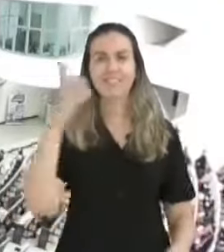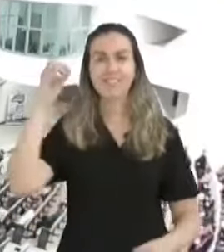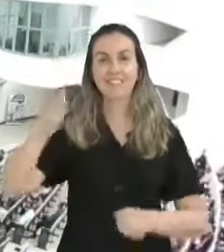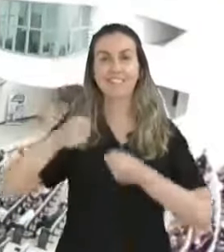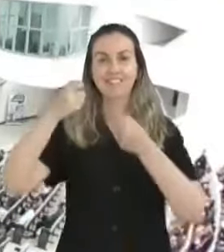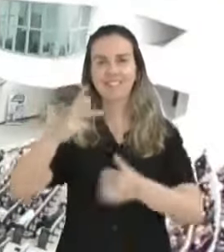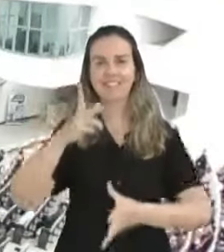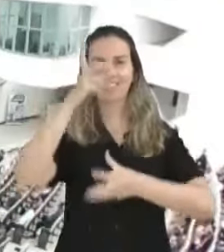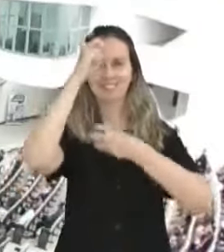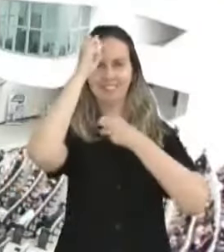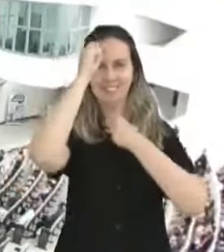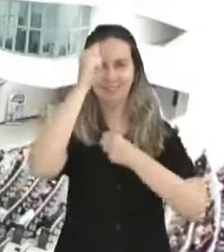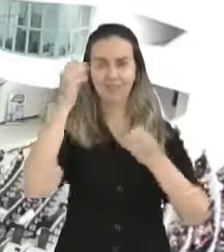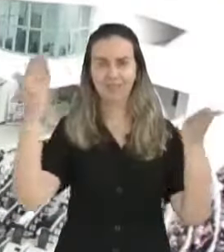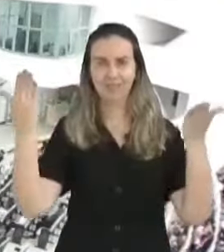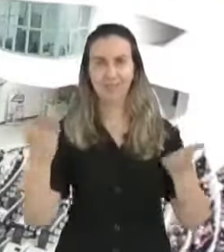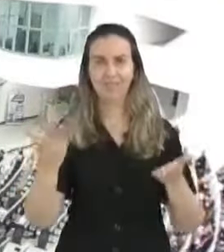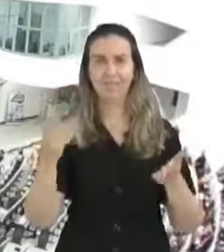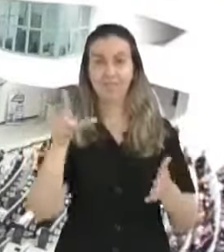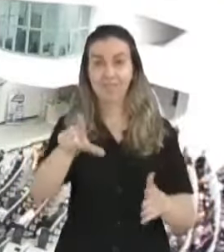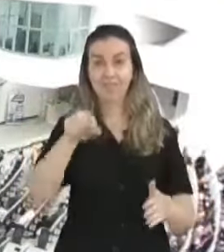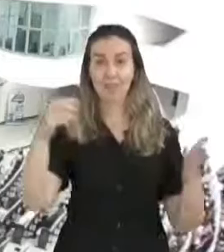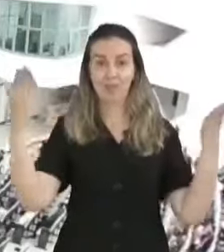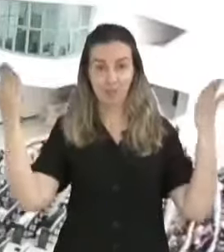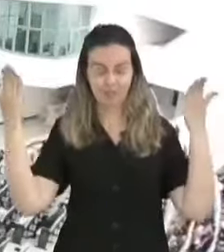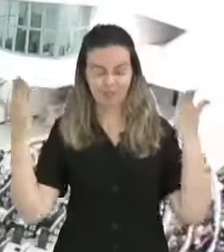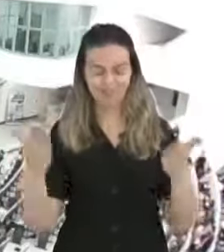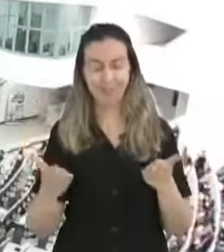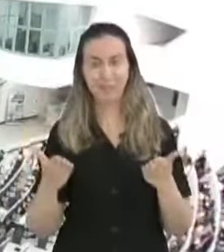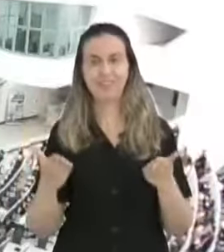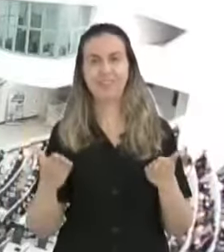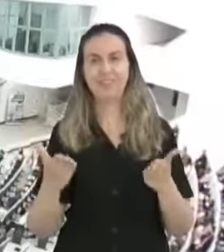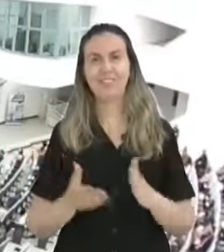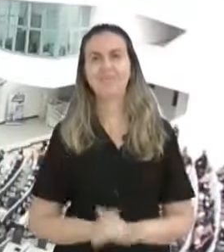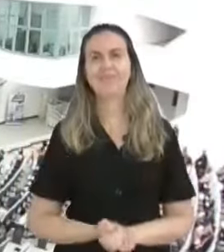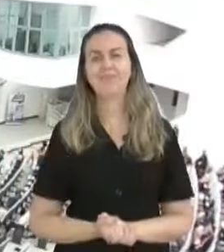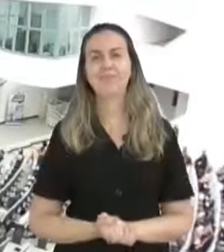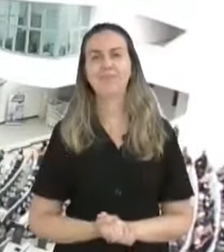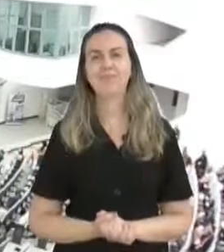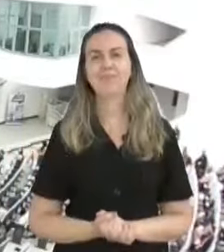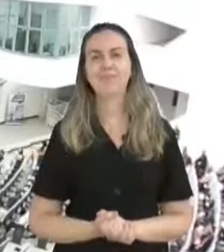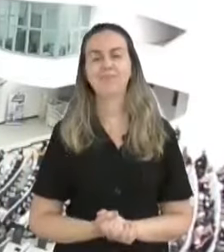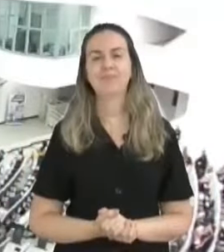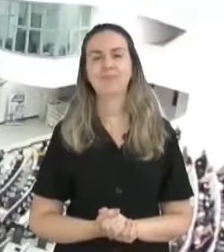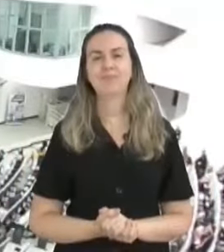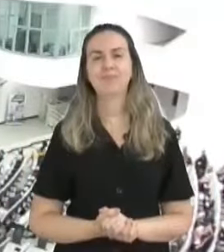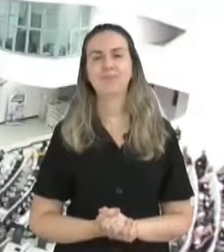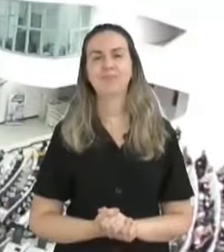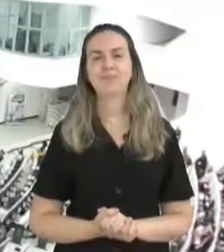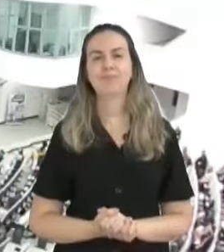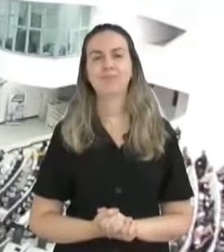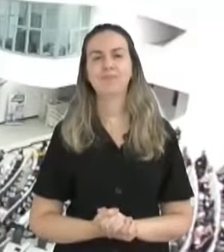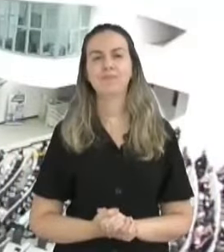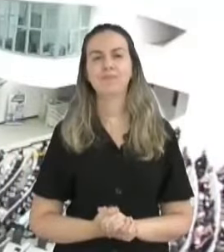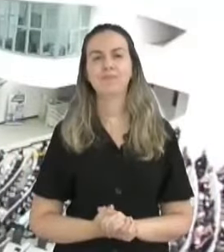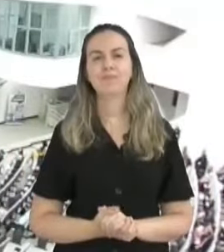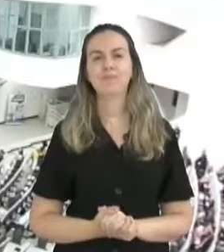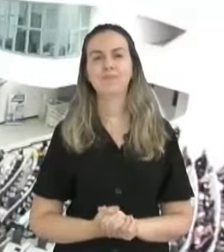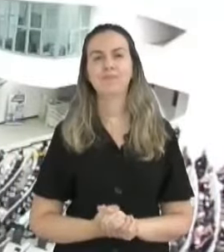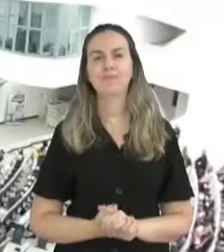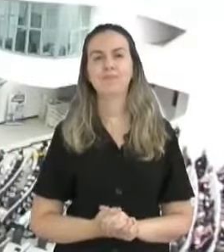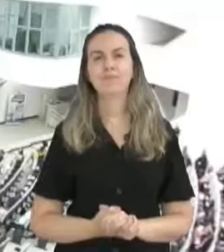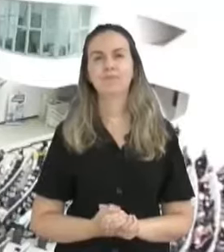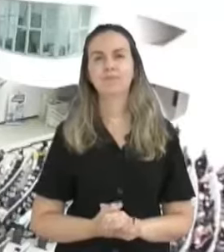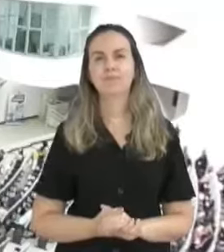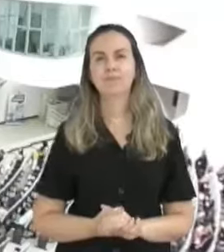de Deus agora para tomar esta decisão. Eu gostaria, neste momento, de entregar o microfone ao